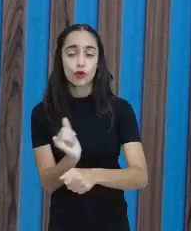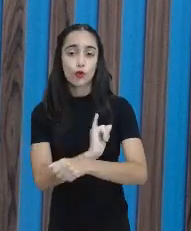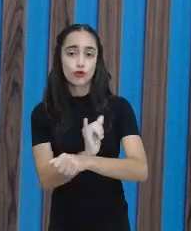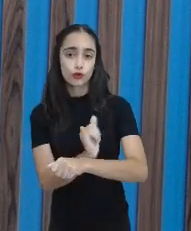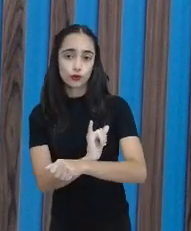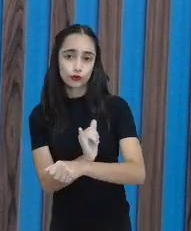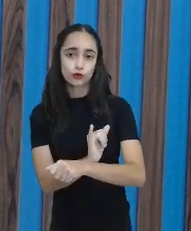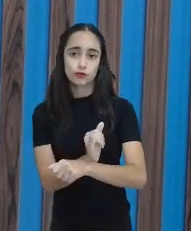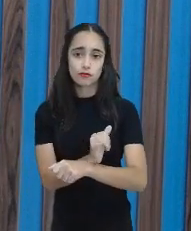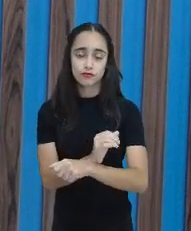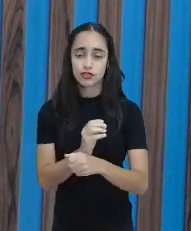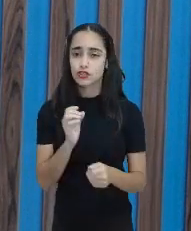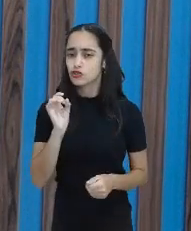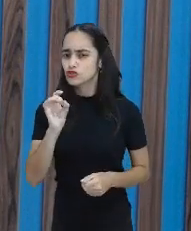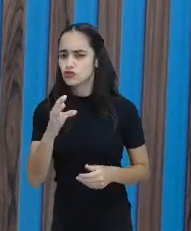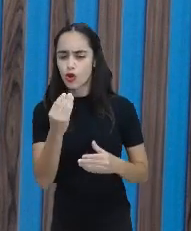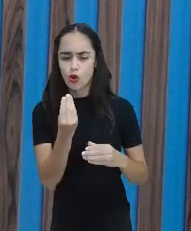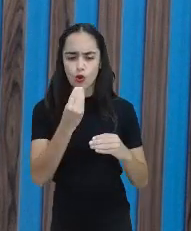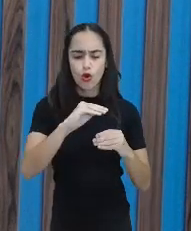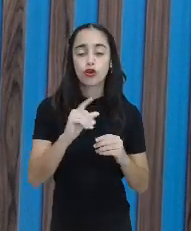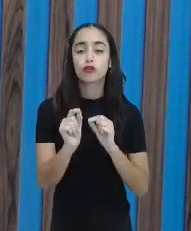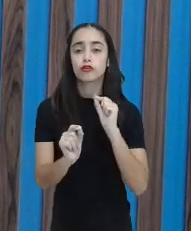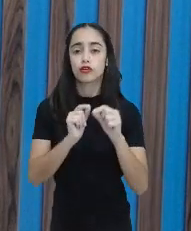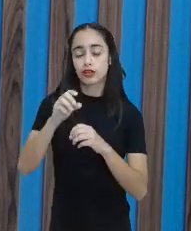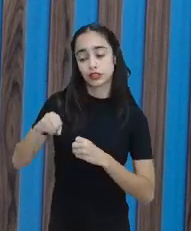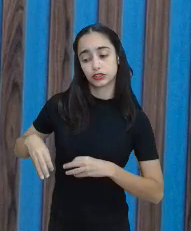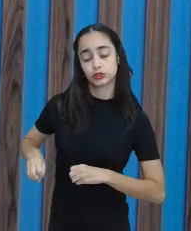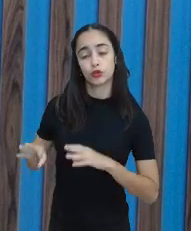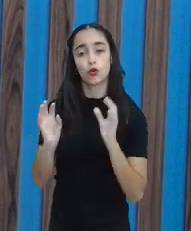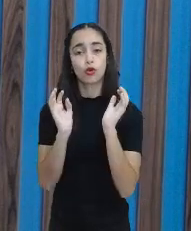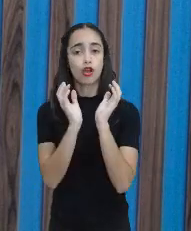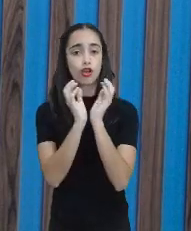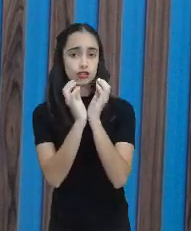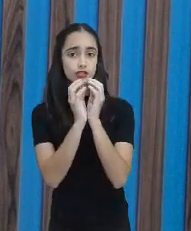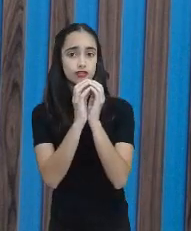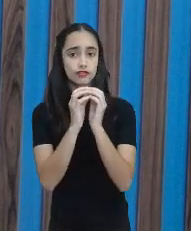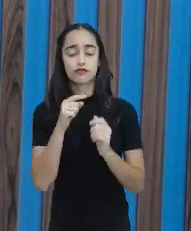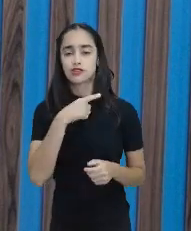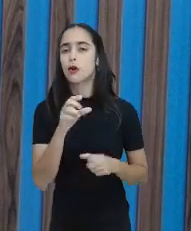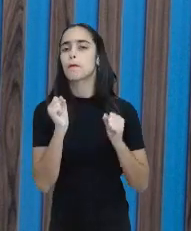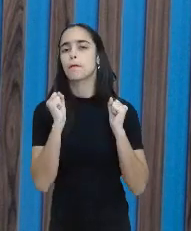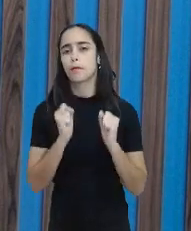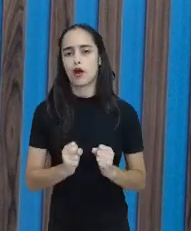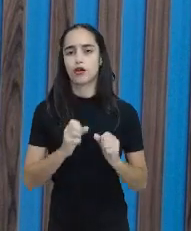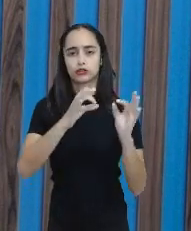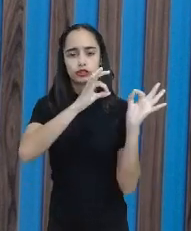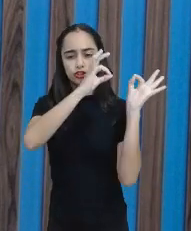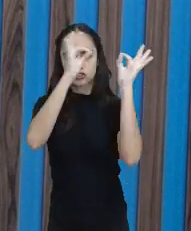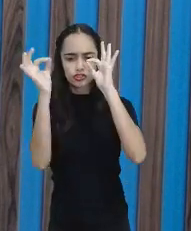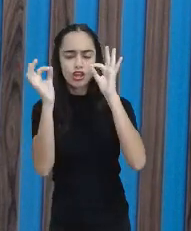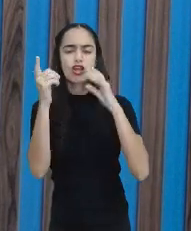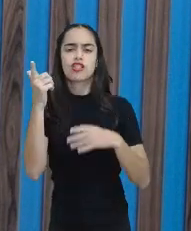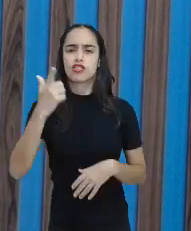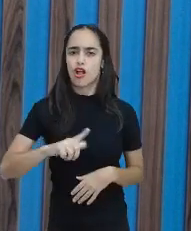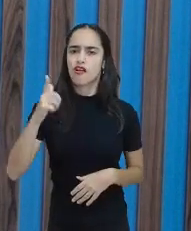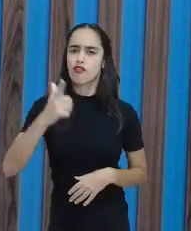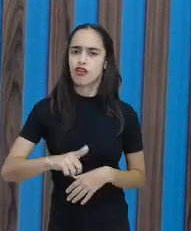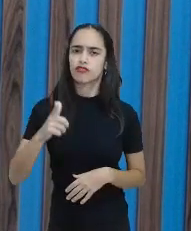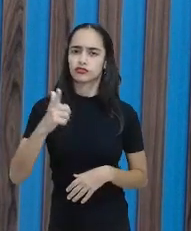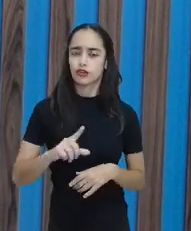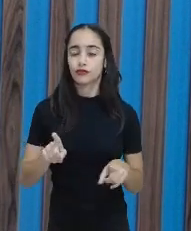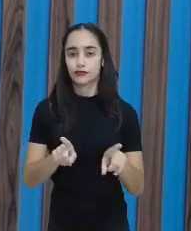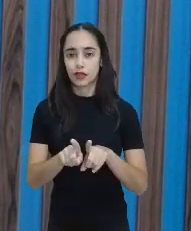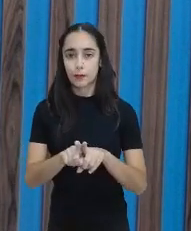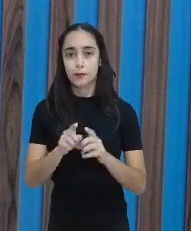Educa Recife. Acessa lá, vê essa aula quantas vezes você quiser, dá pausa, enfim, compartilha também,